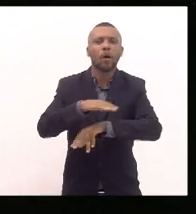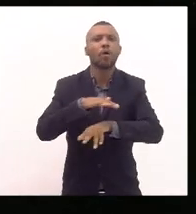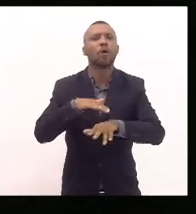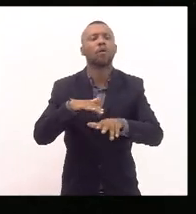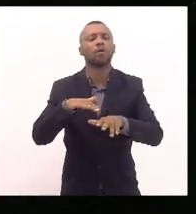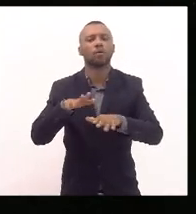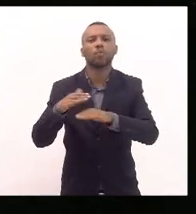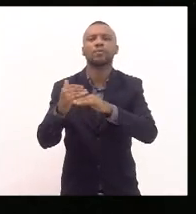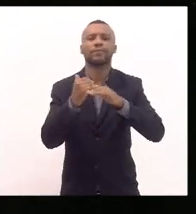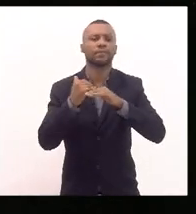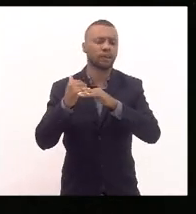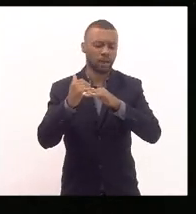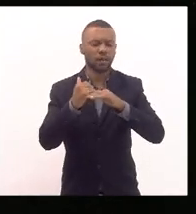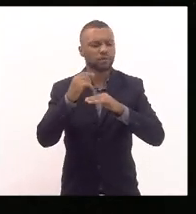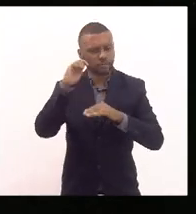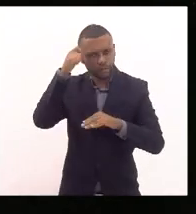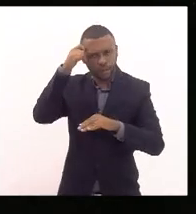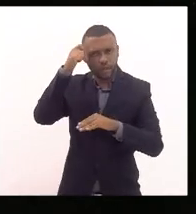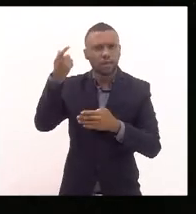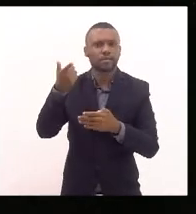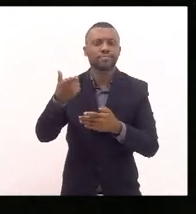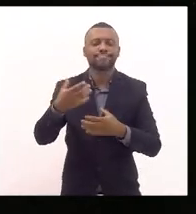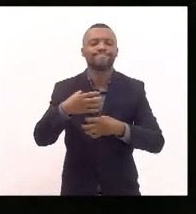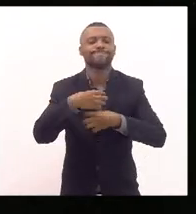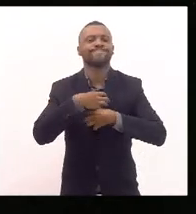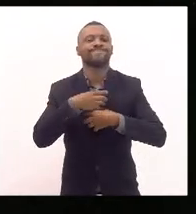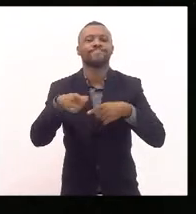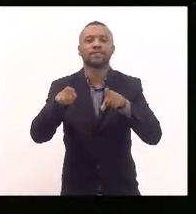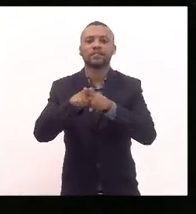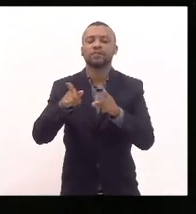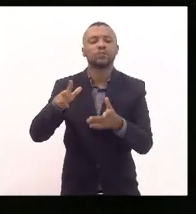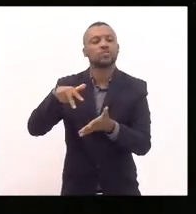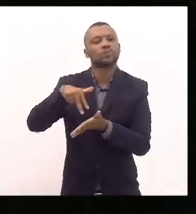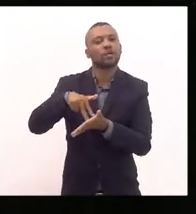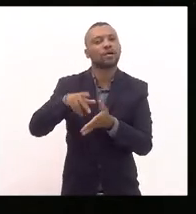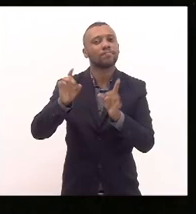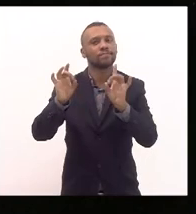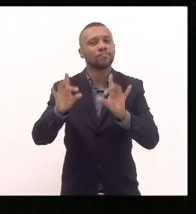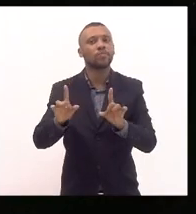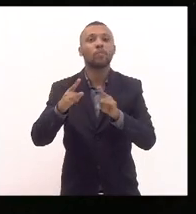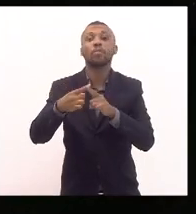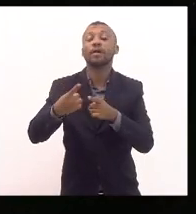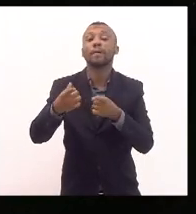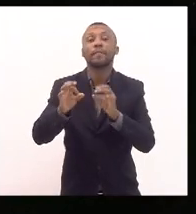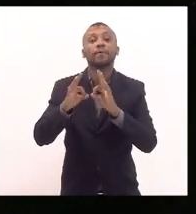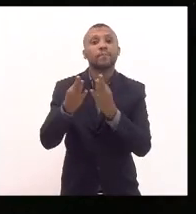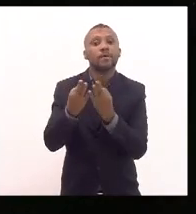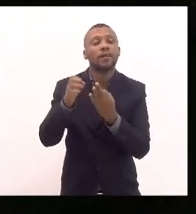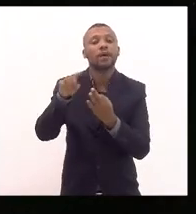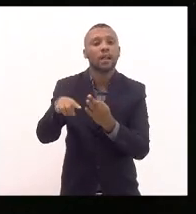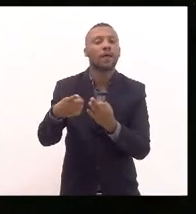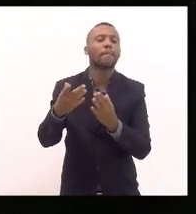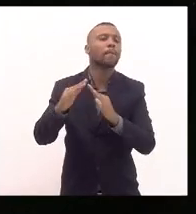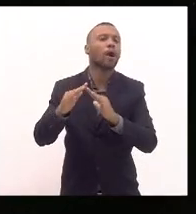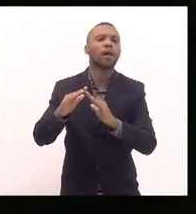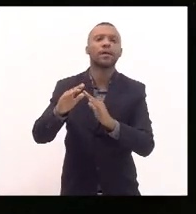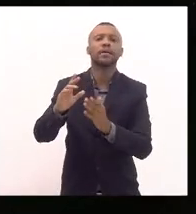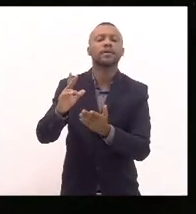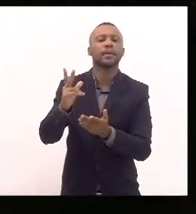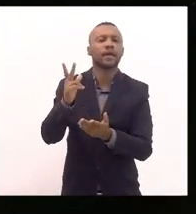Unificado e me toca também no lugar muito especial porque minha família oriunda de Aracaju